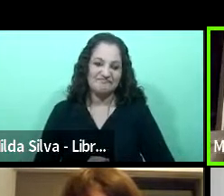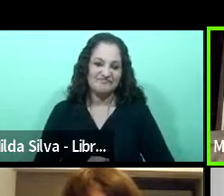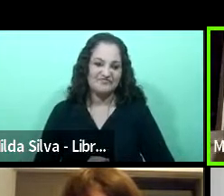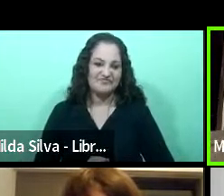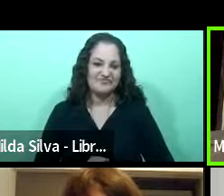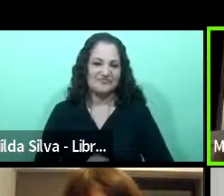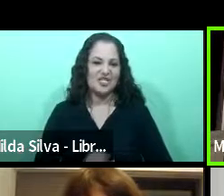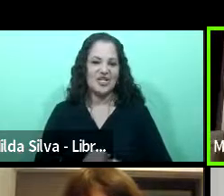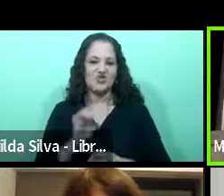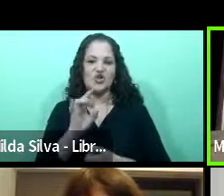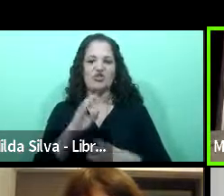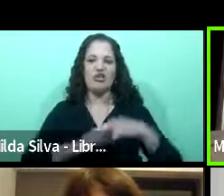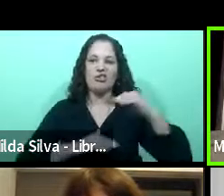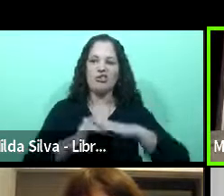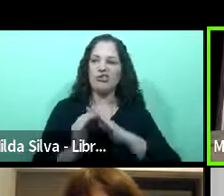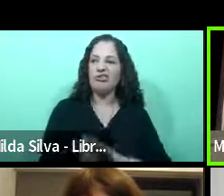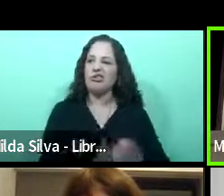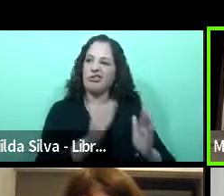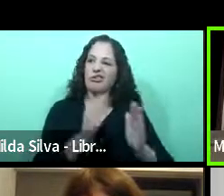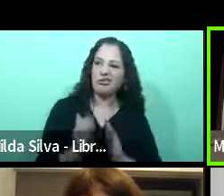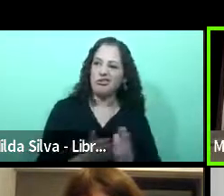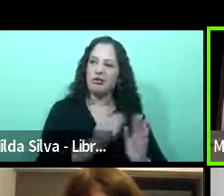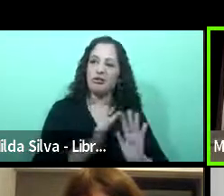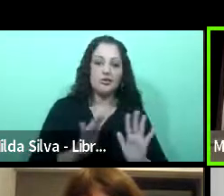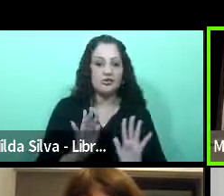simplesmente reproduzir, né?